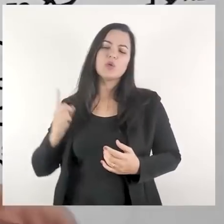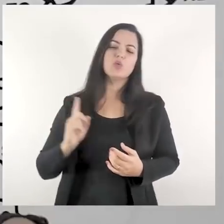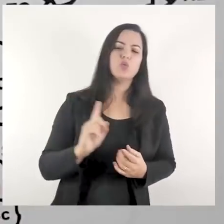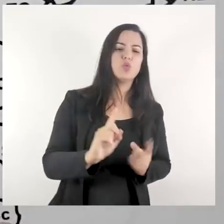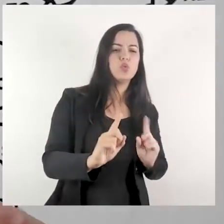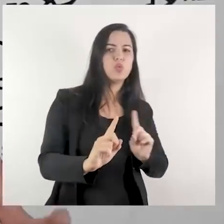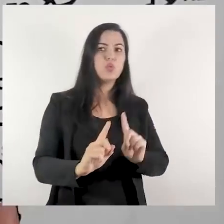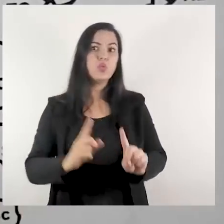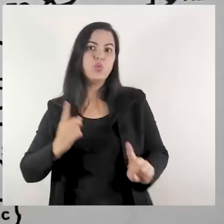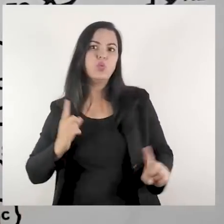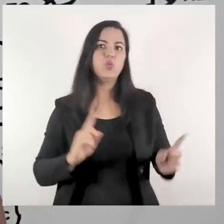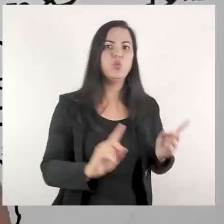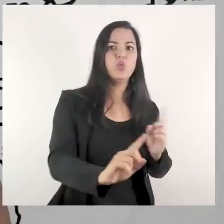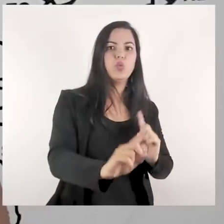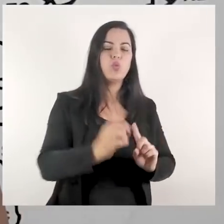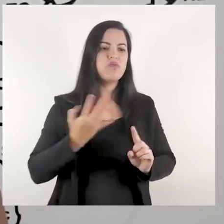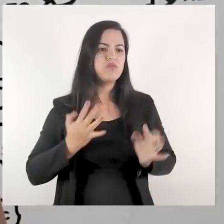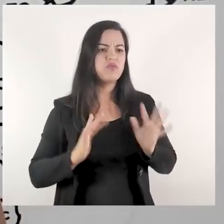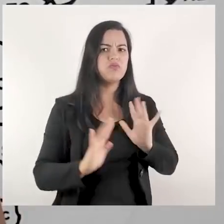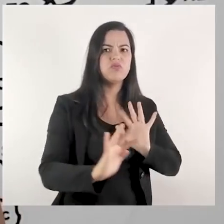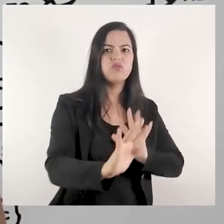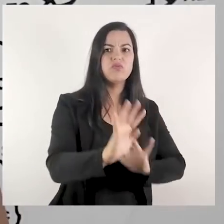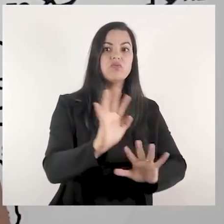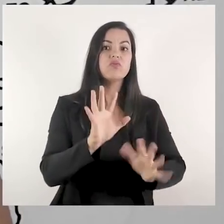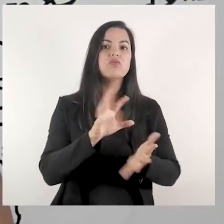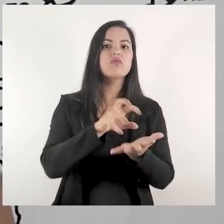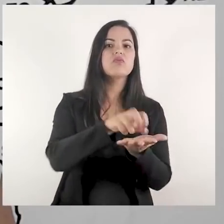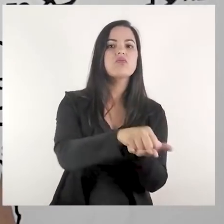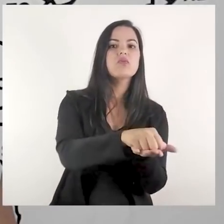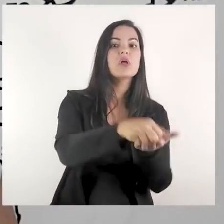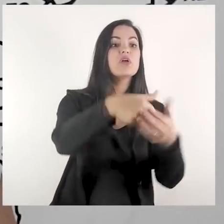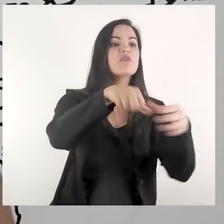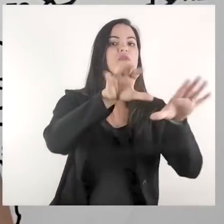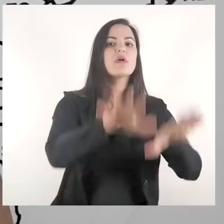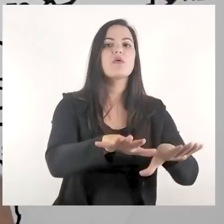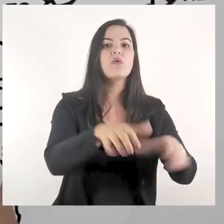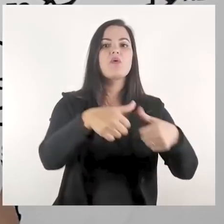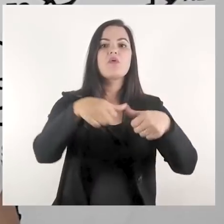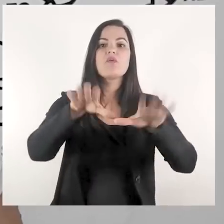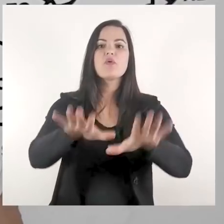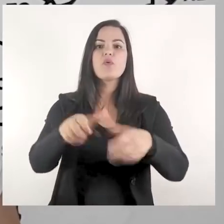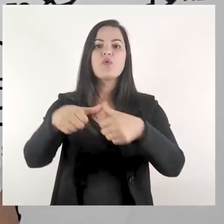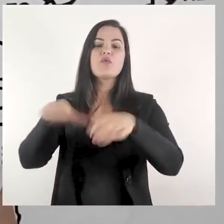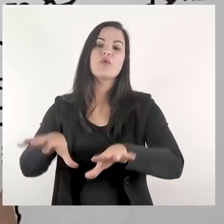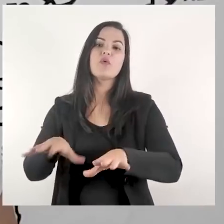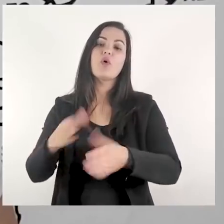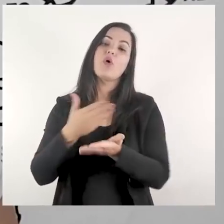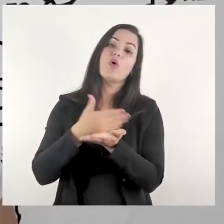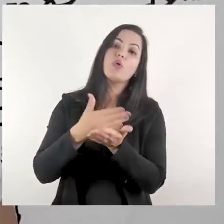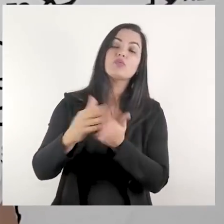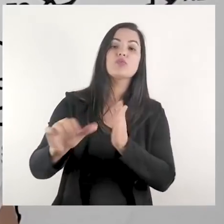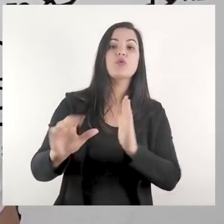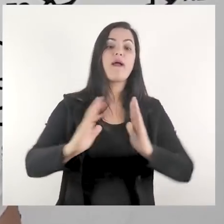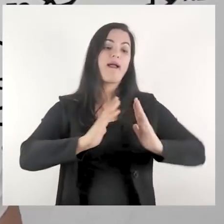eles começaram a ocupar essa região e formar as primeiras vilas, né, os primeiros